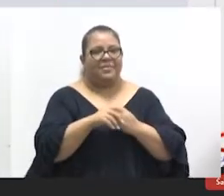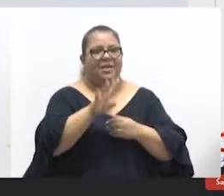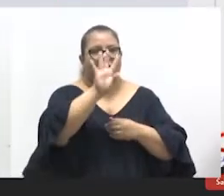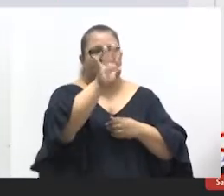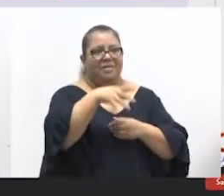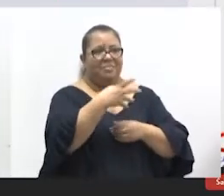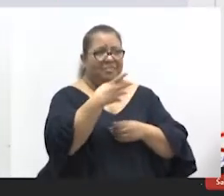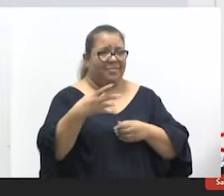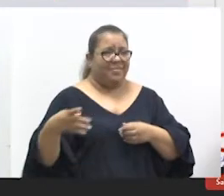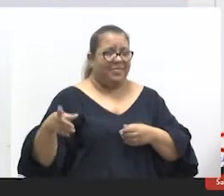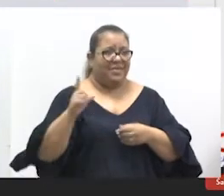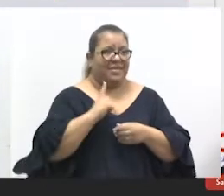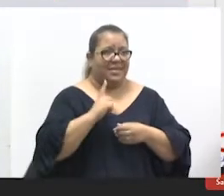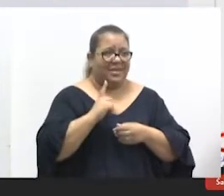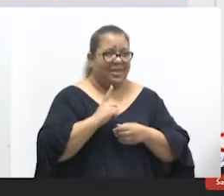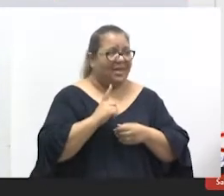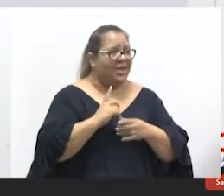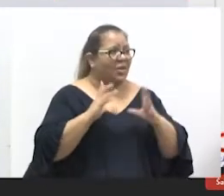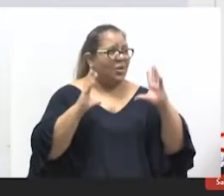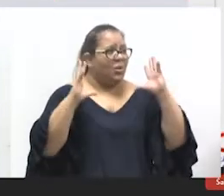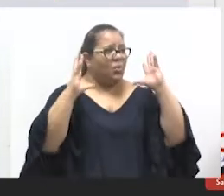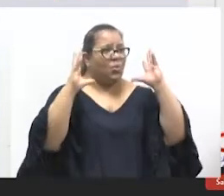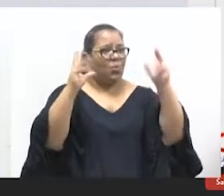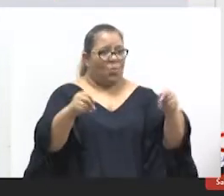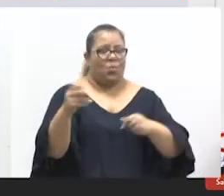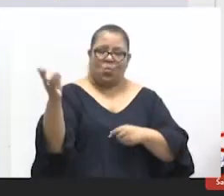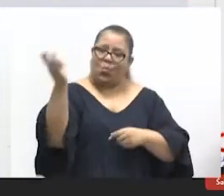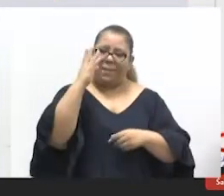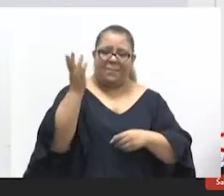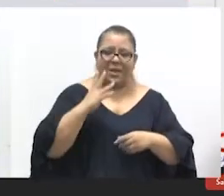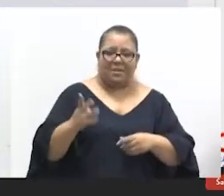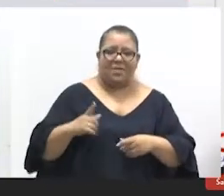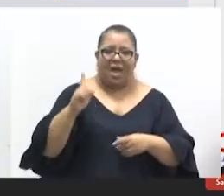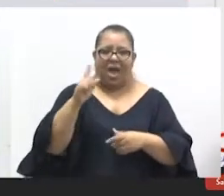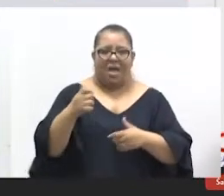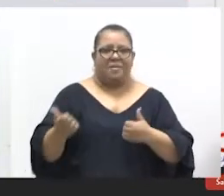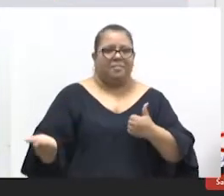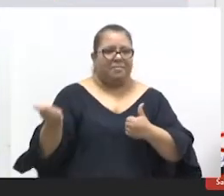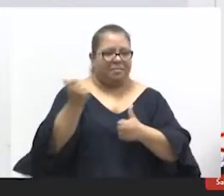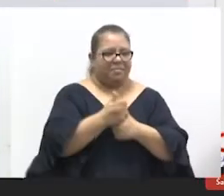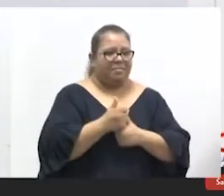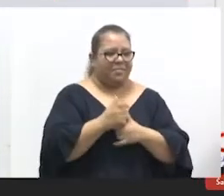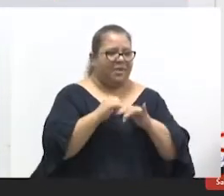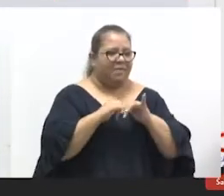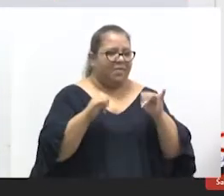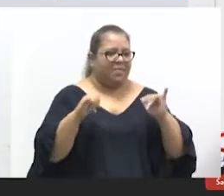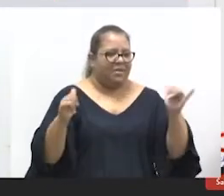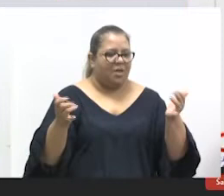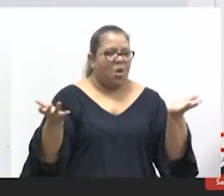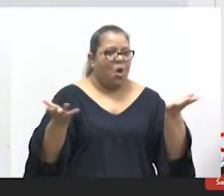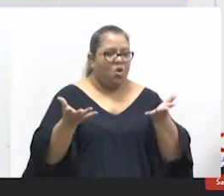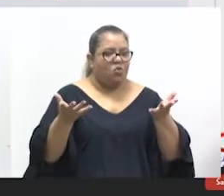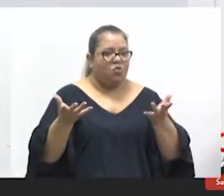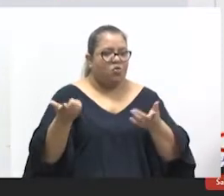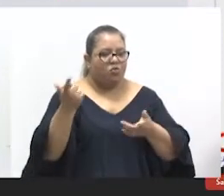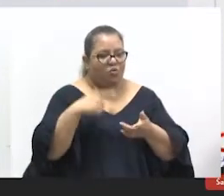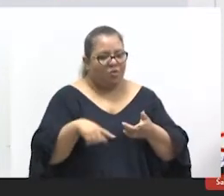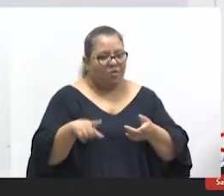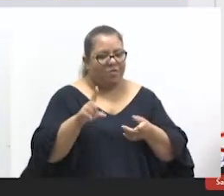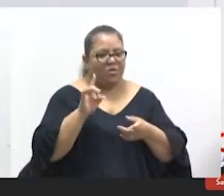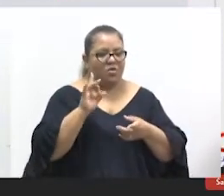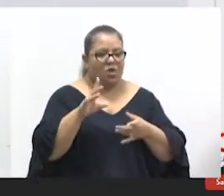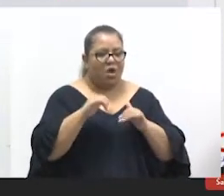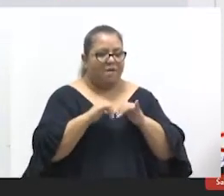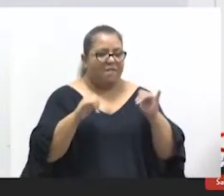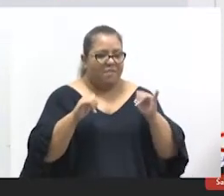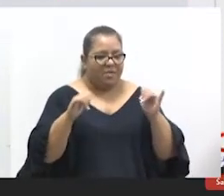e-oncologia também, que está sendo implantado em todo o território nacional, que é um repositório dessas informações. Então, ele apenas puxa as informações e